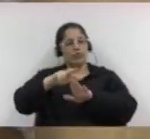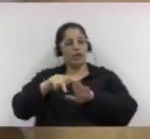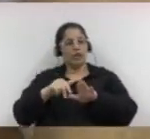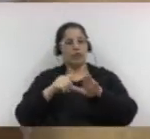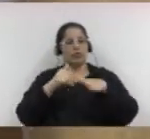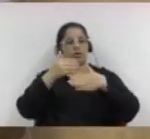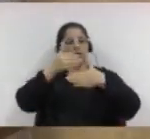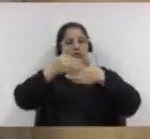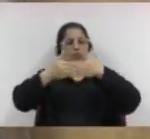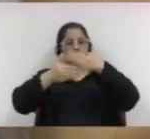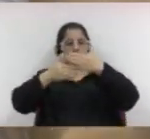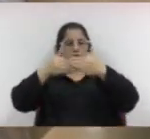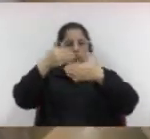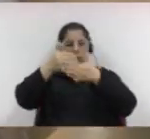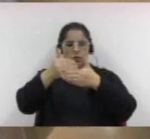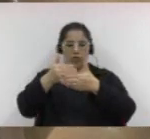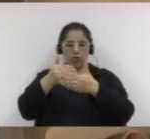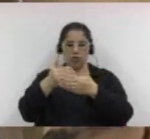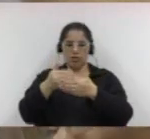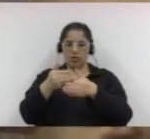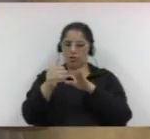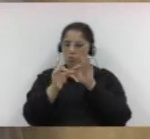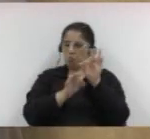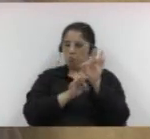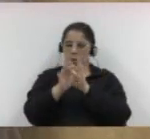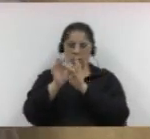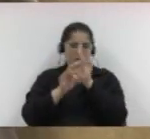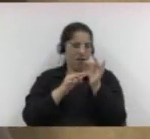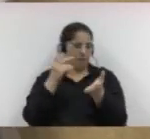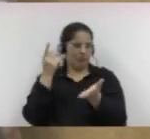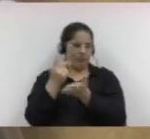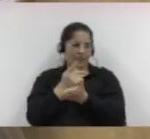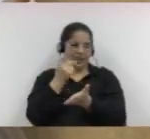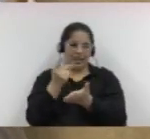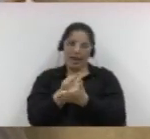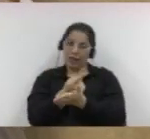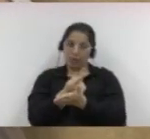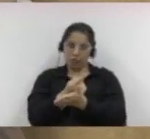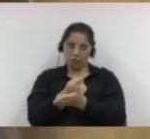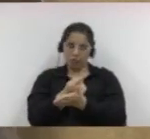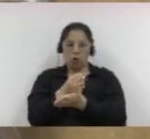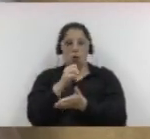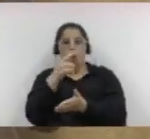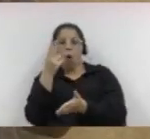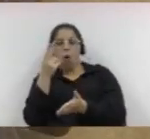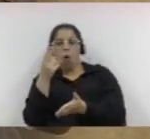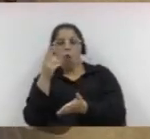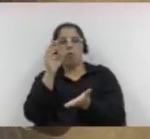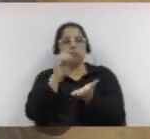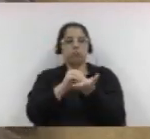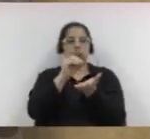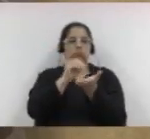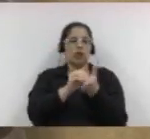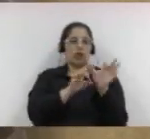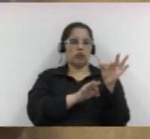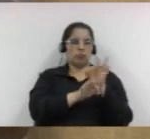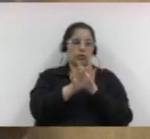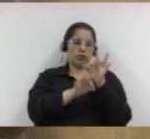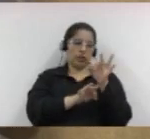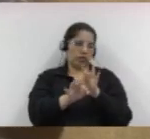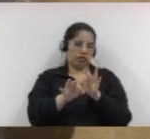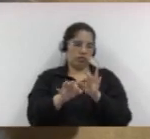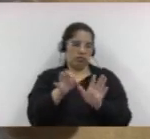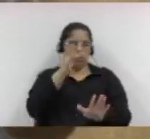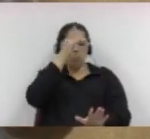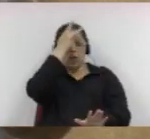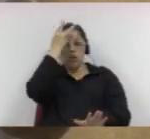município. As pessoas não fazem projeto, elas constroem. E tem várias explicações para isso. Uma delas é